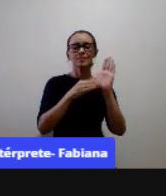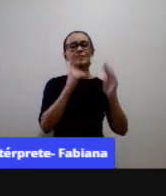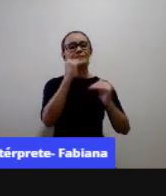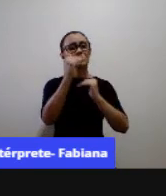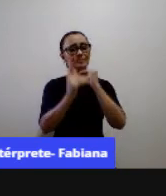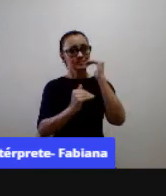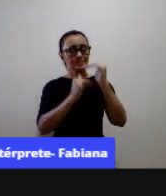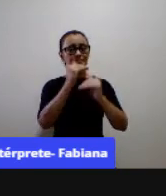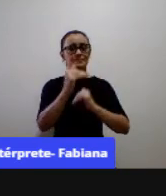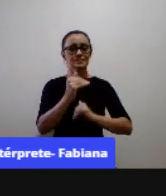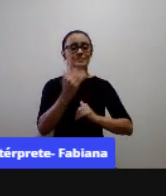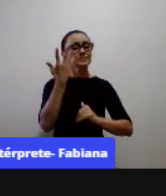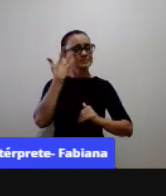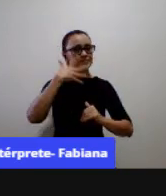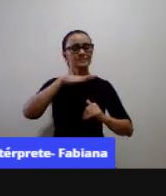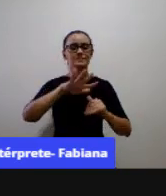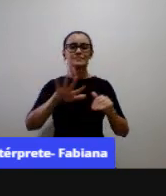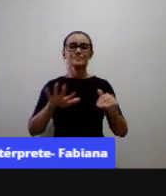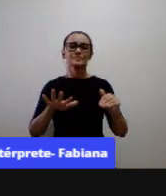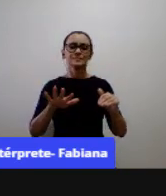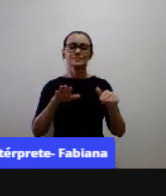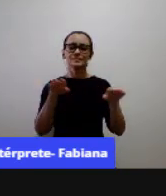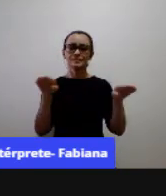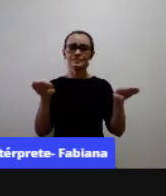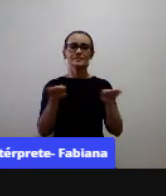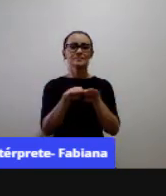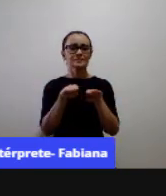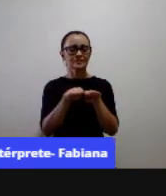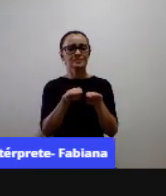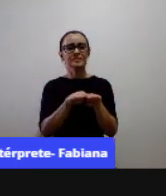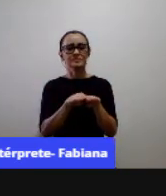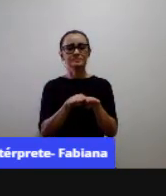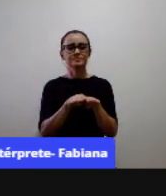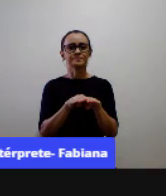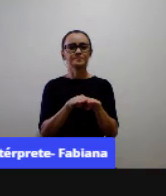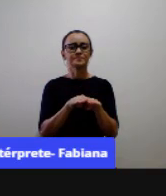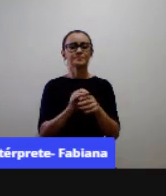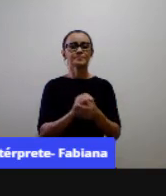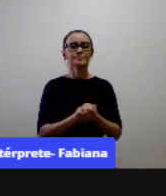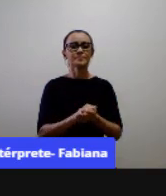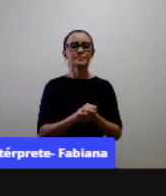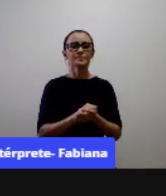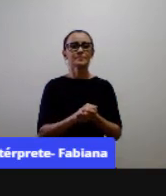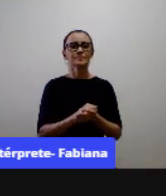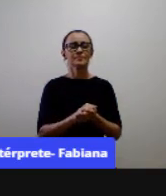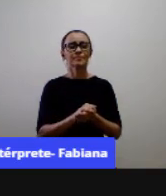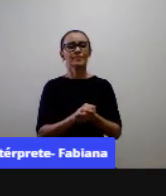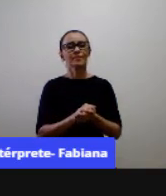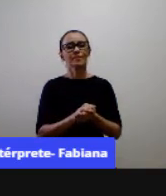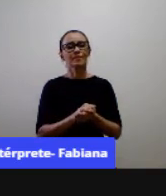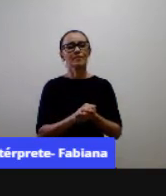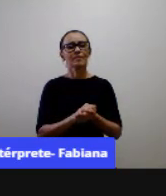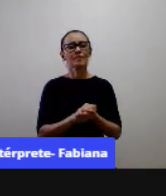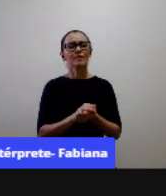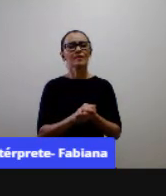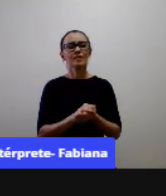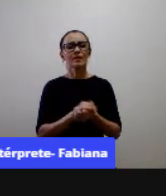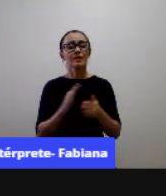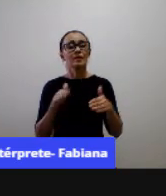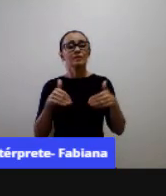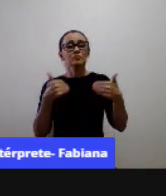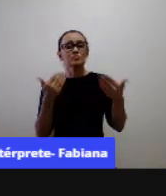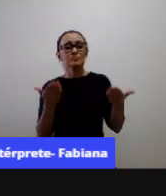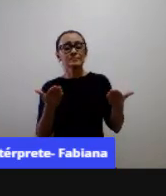também. A partir de quando essa criança começou a adquirir situações